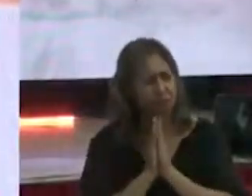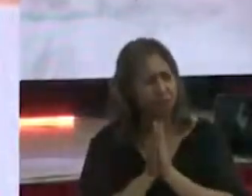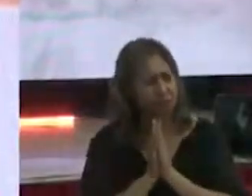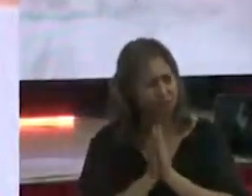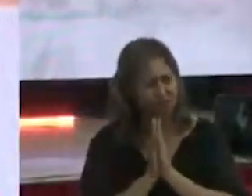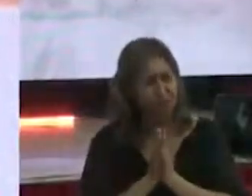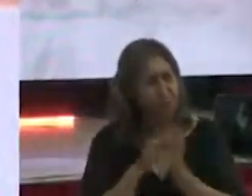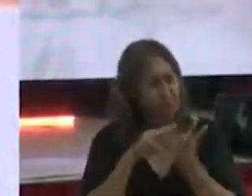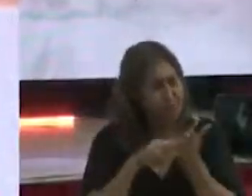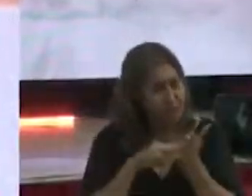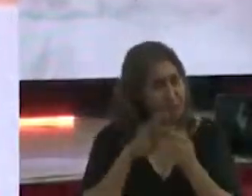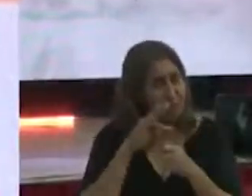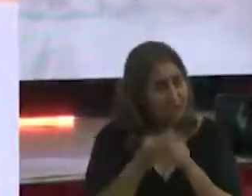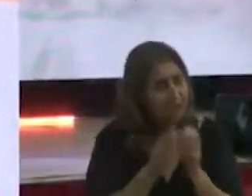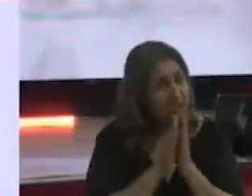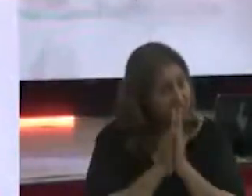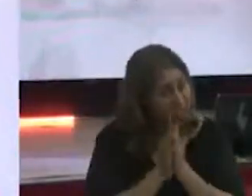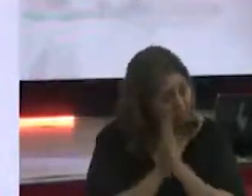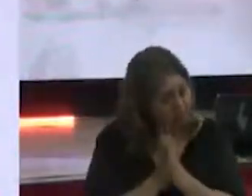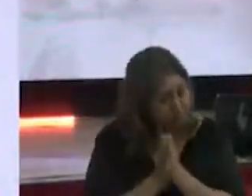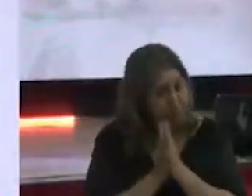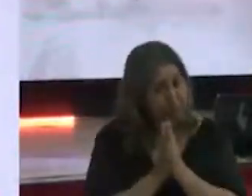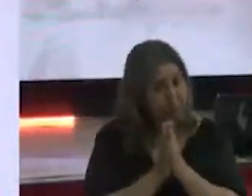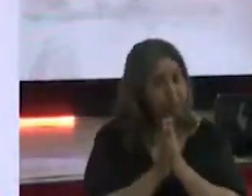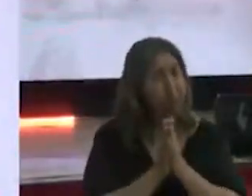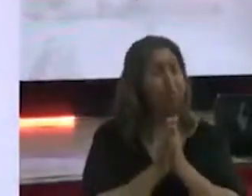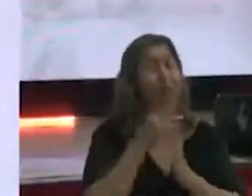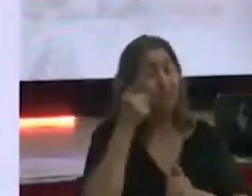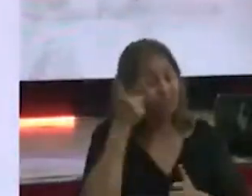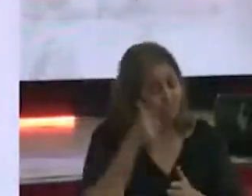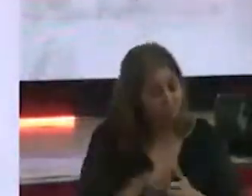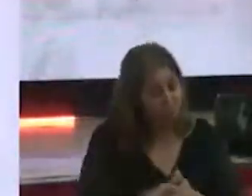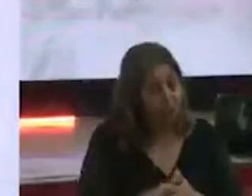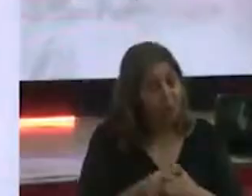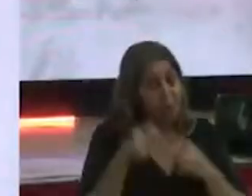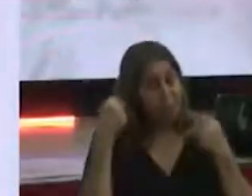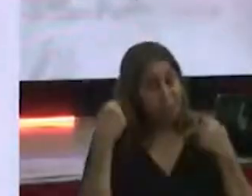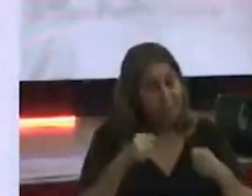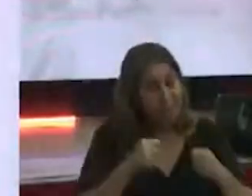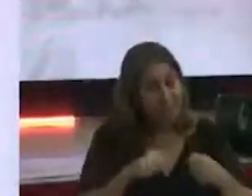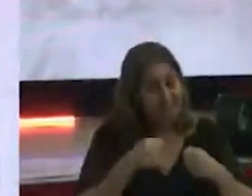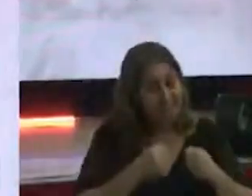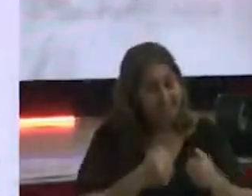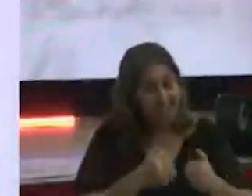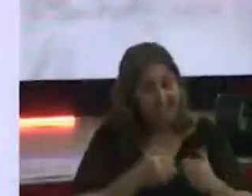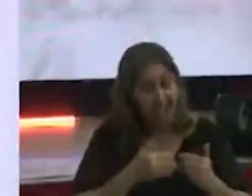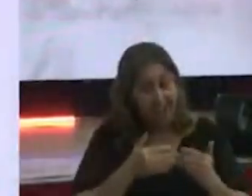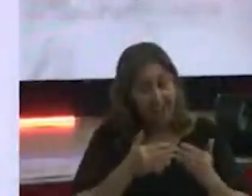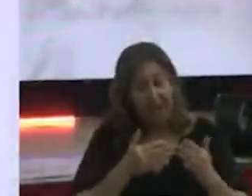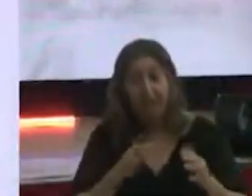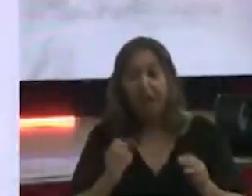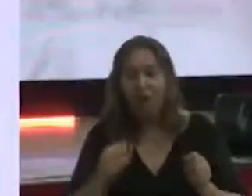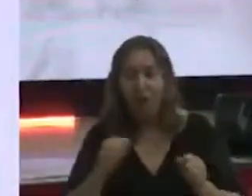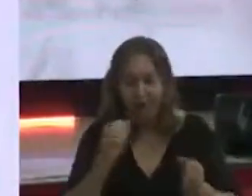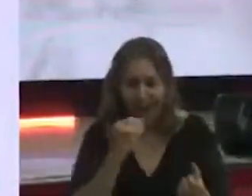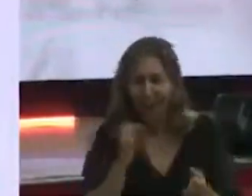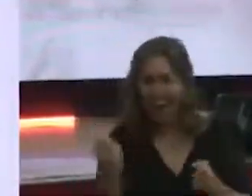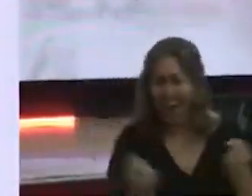membro da adet vou dizer de novo tem que abrir a porta do carro pra